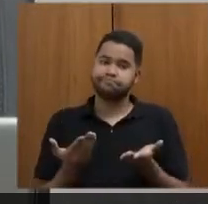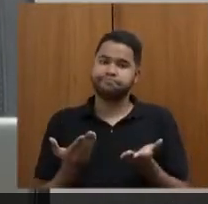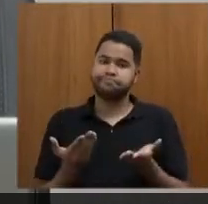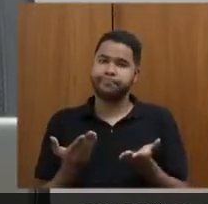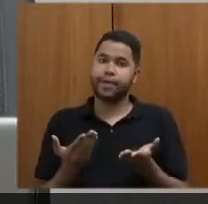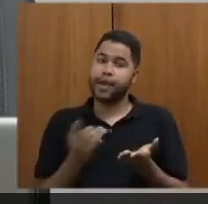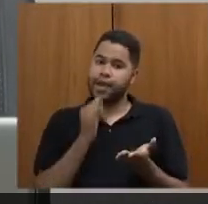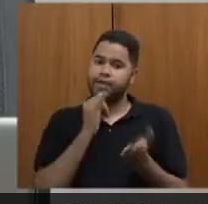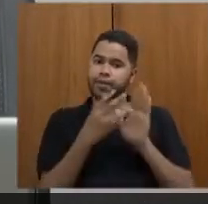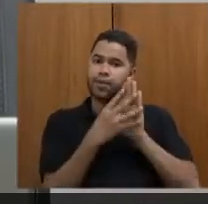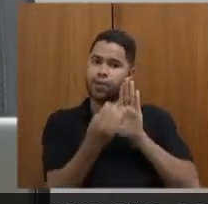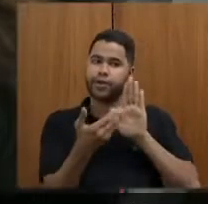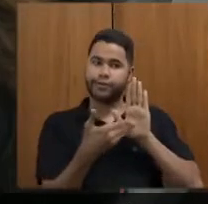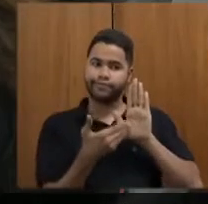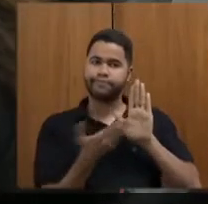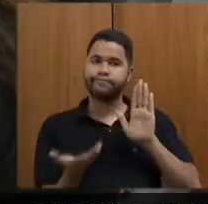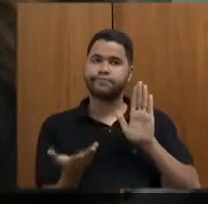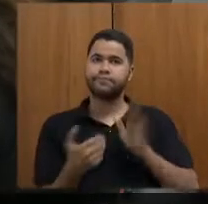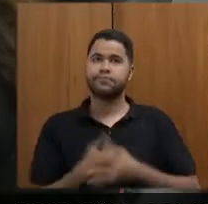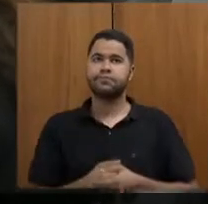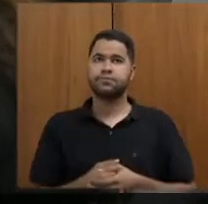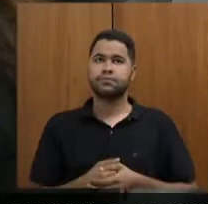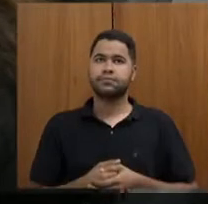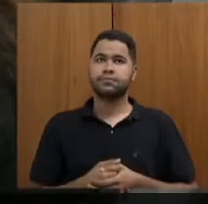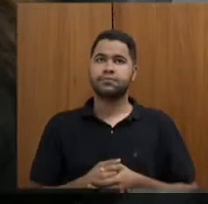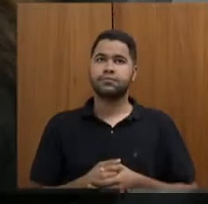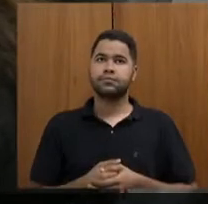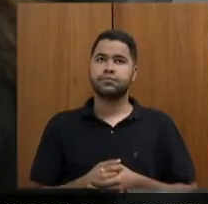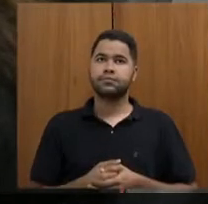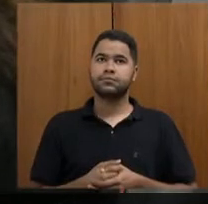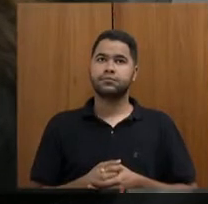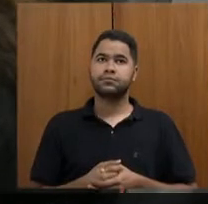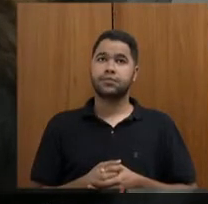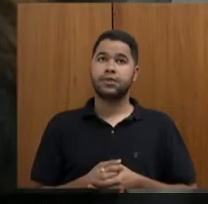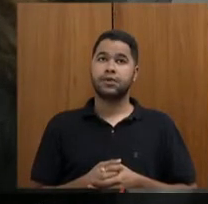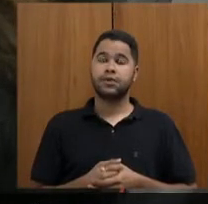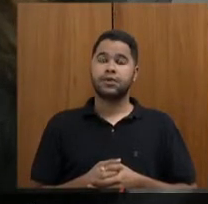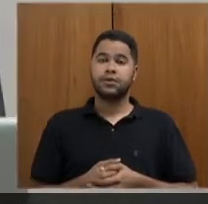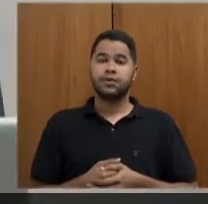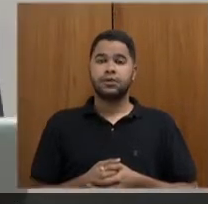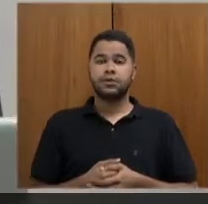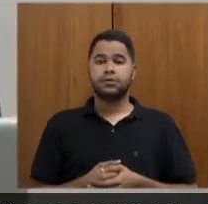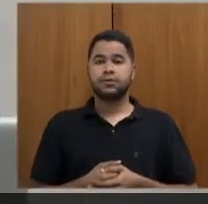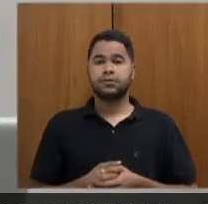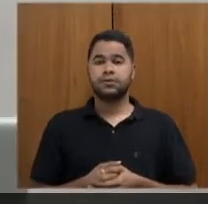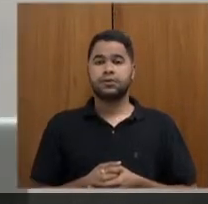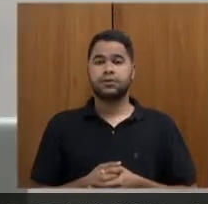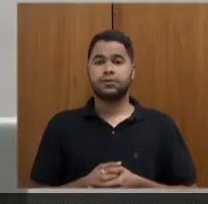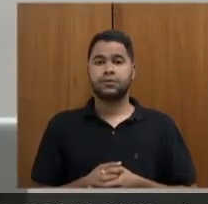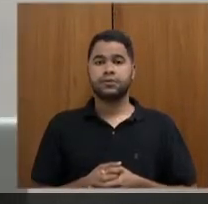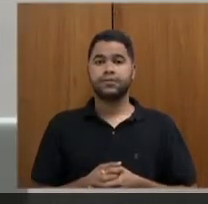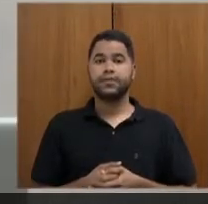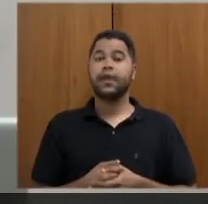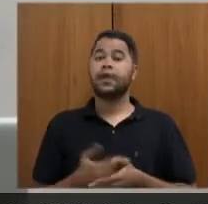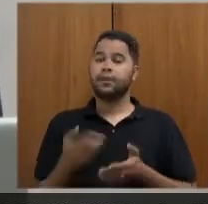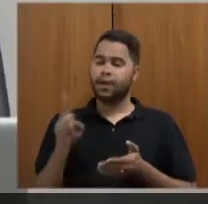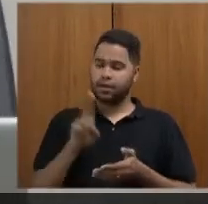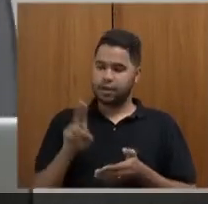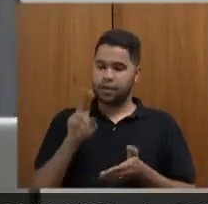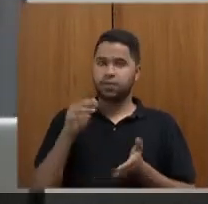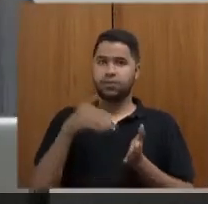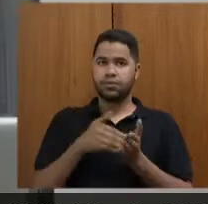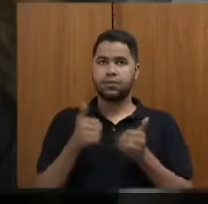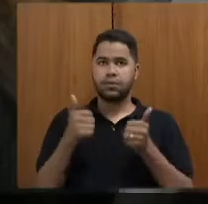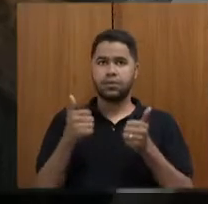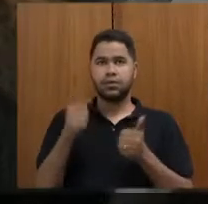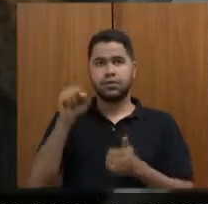o exemplo e o respeito. Senhora então, presidente, nesse a determinação, momento, então, é que eu me retire. Até colocar o uso da máscara, sim. Obrigado,